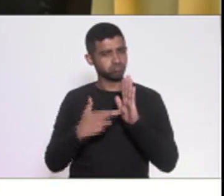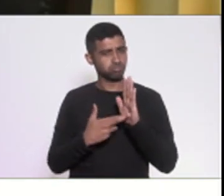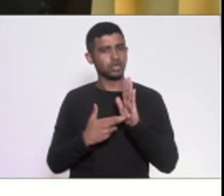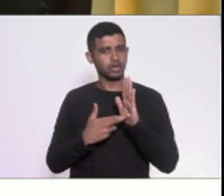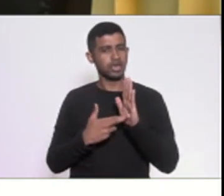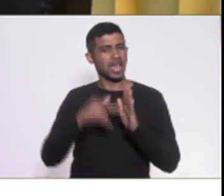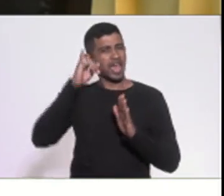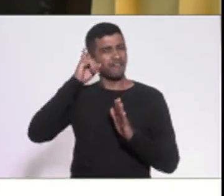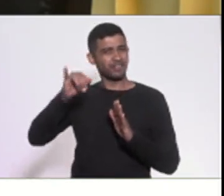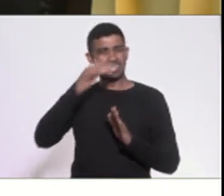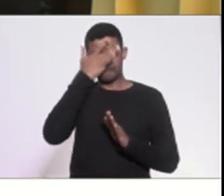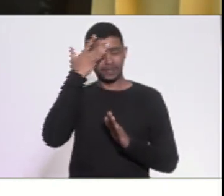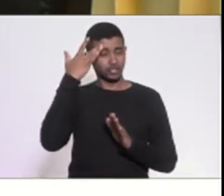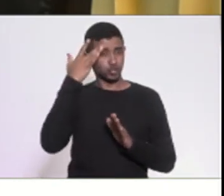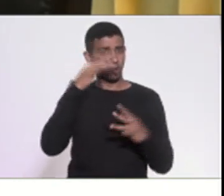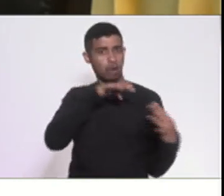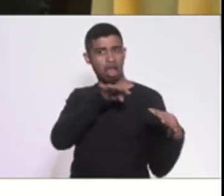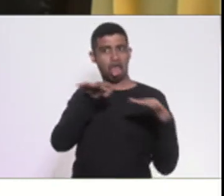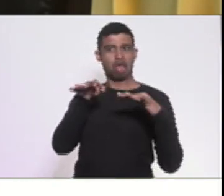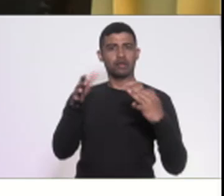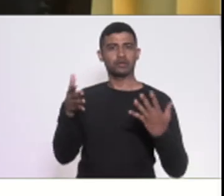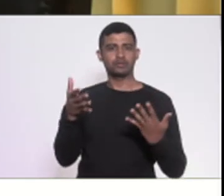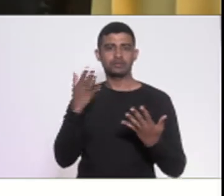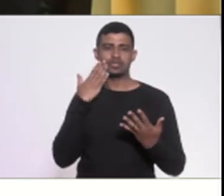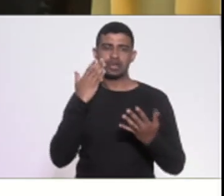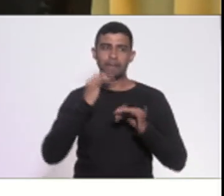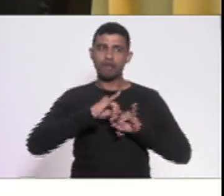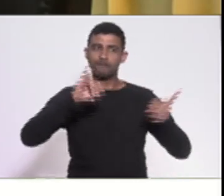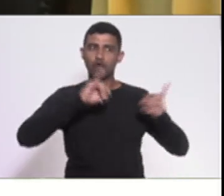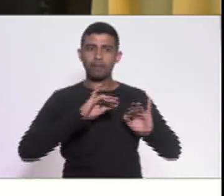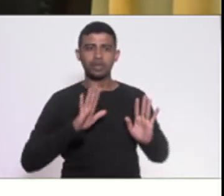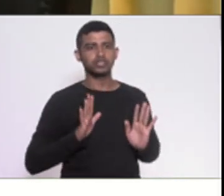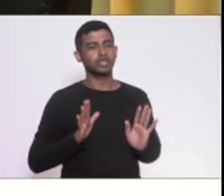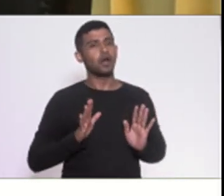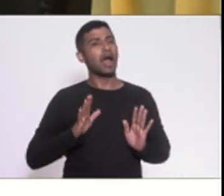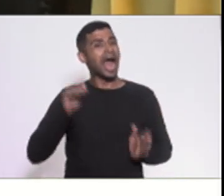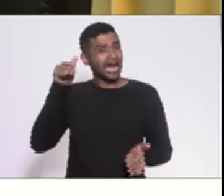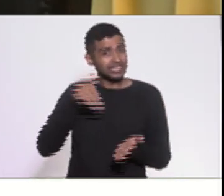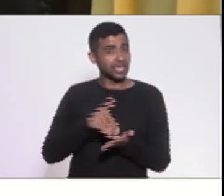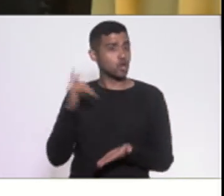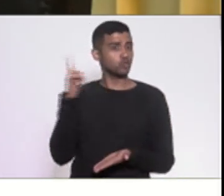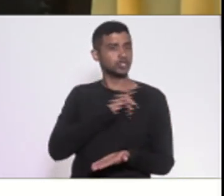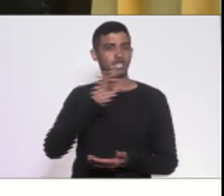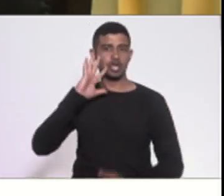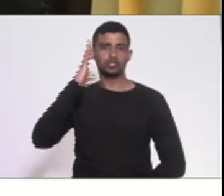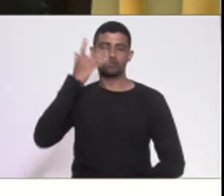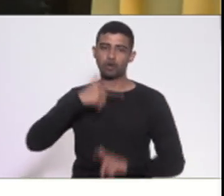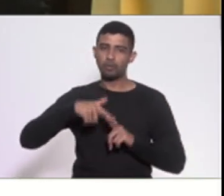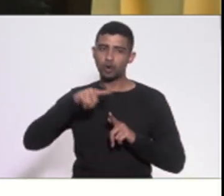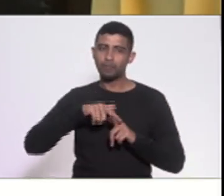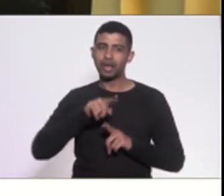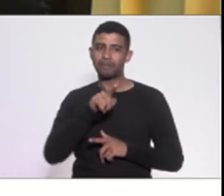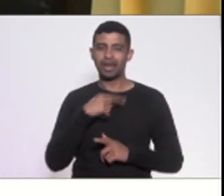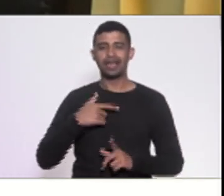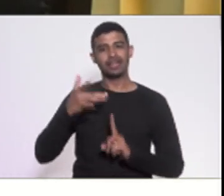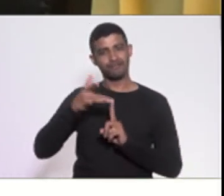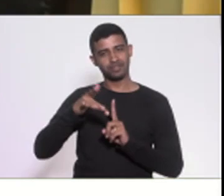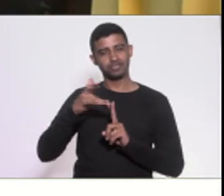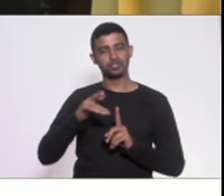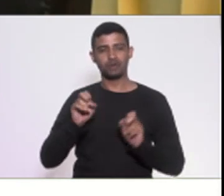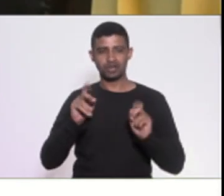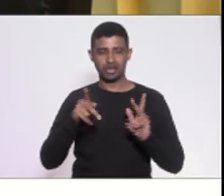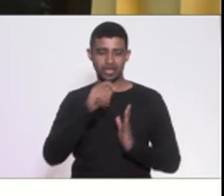da vítima e a segurança dela até que sejam tomadas devidas providências em relação ao agressor. Então, já está